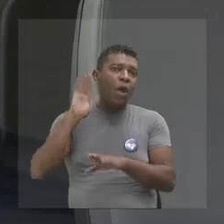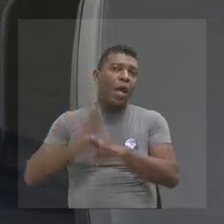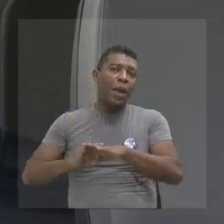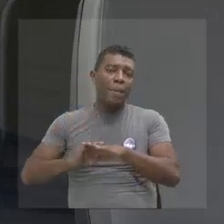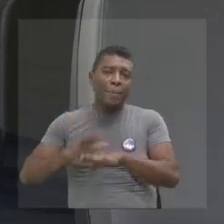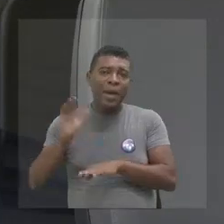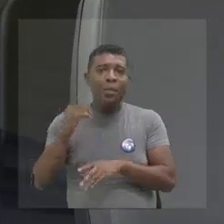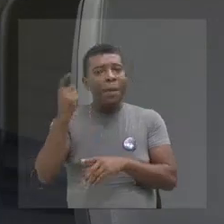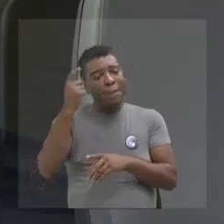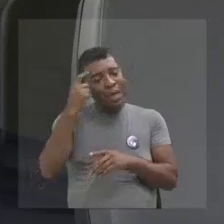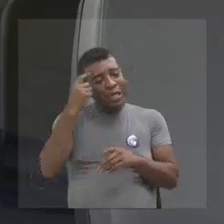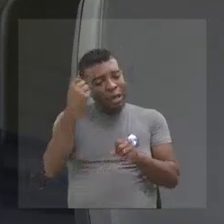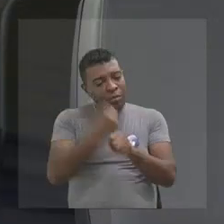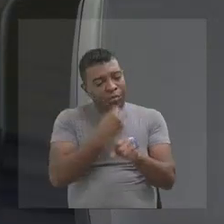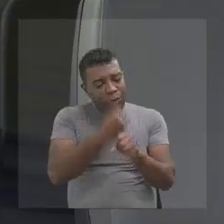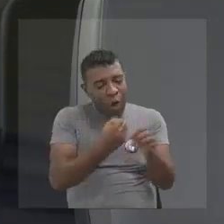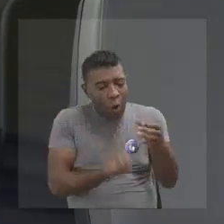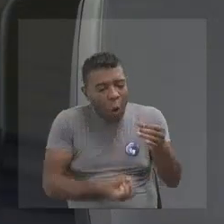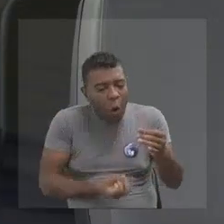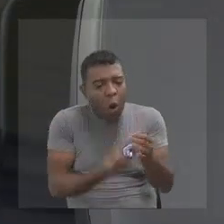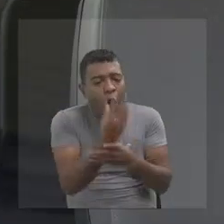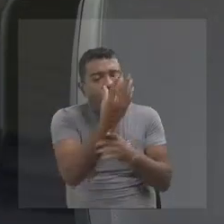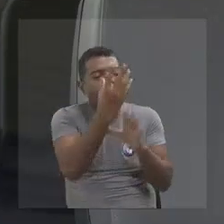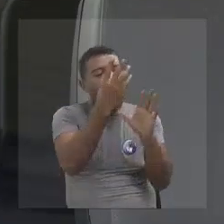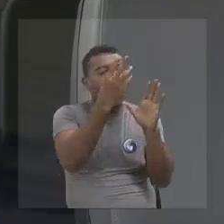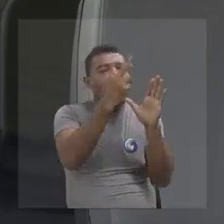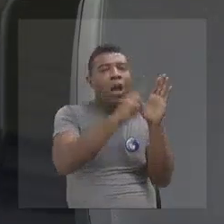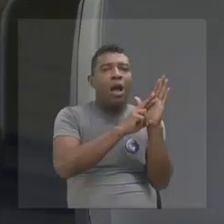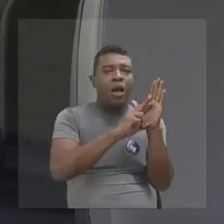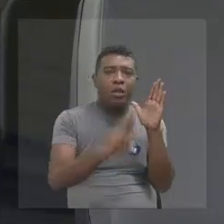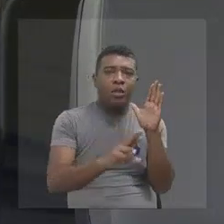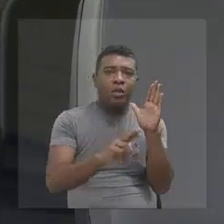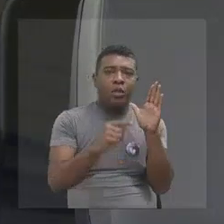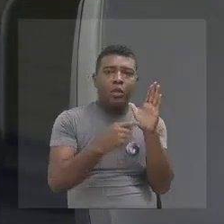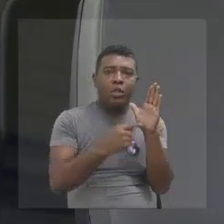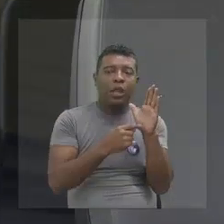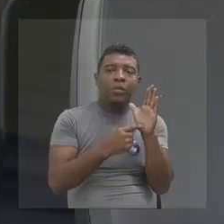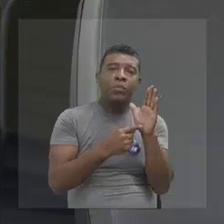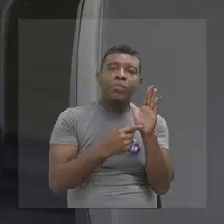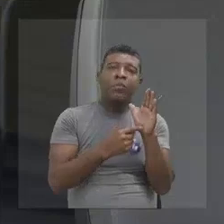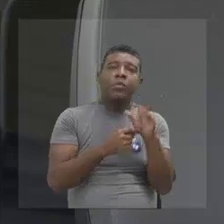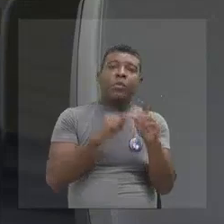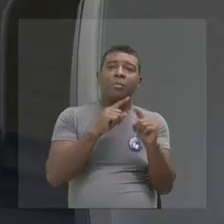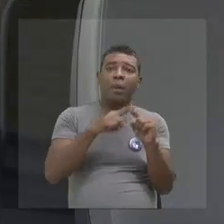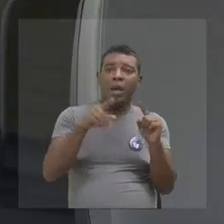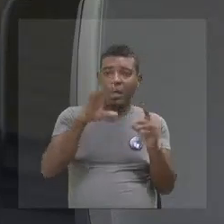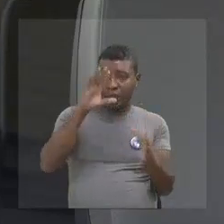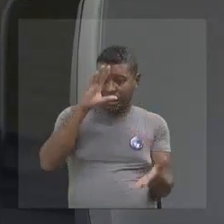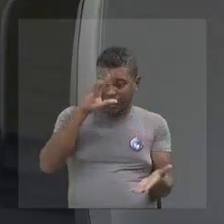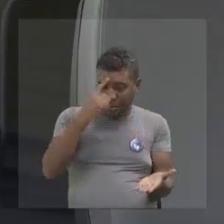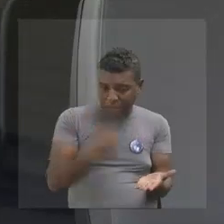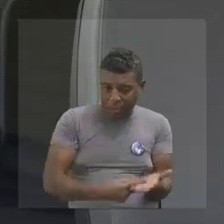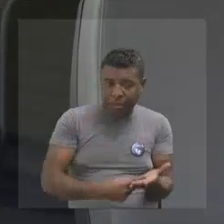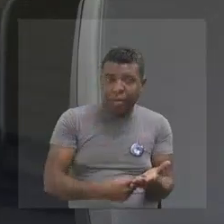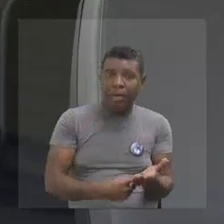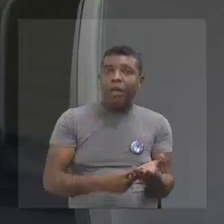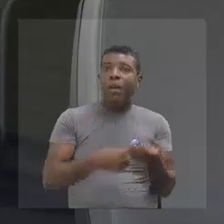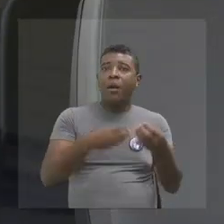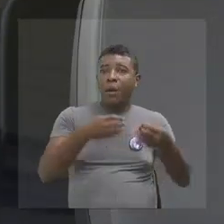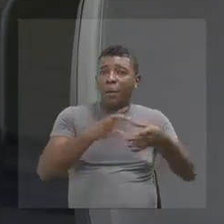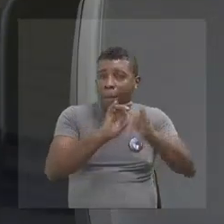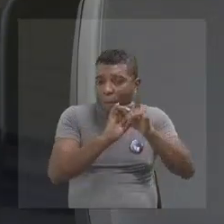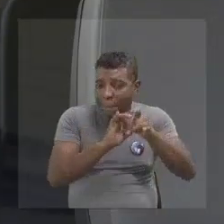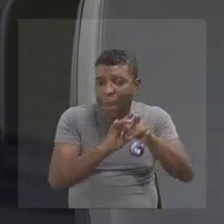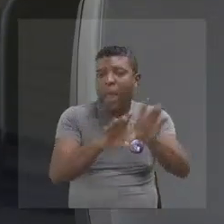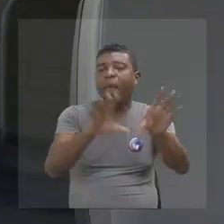da resolução mas na maioria do entendimento é de que a convenção em si permite aplicação dela né